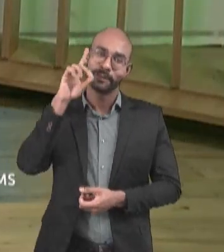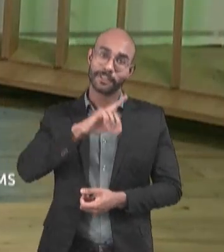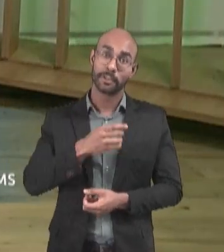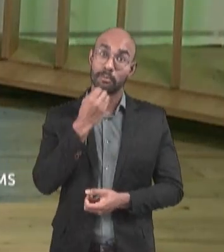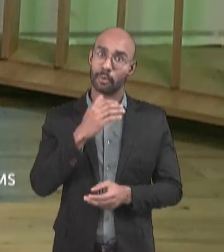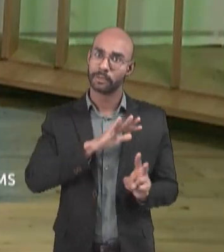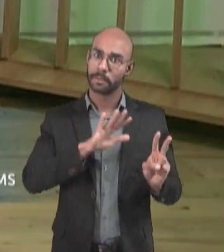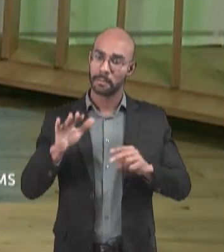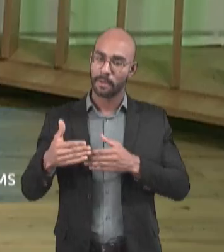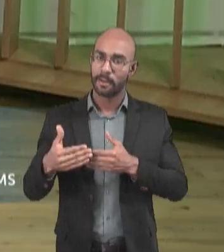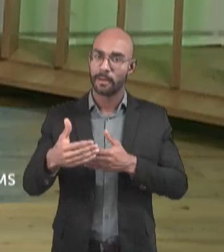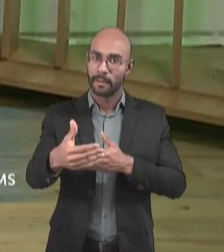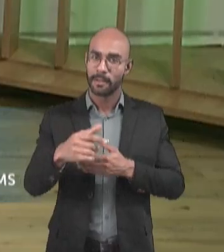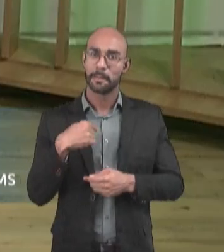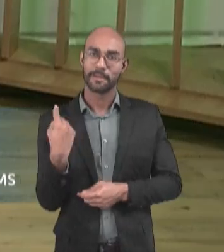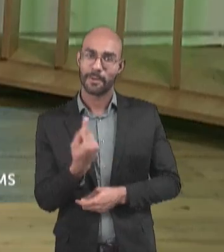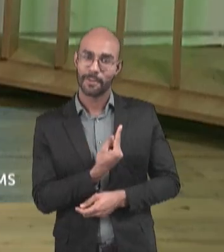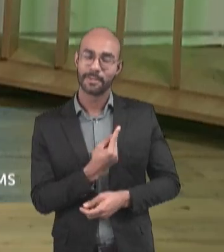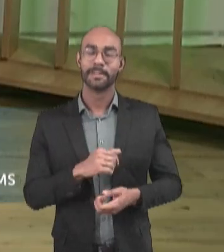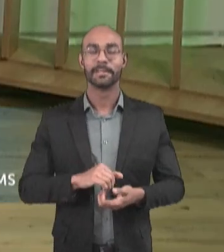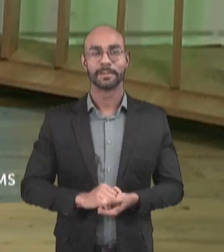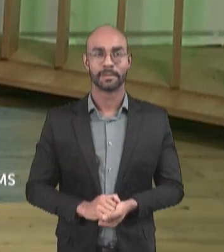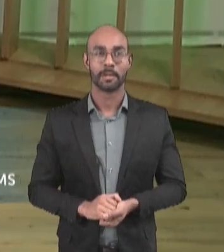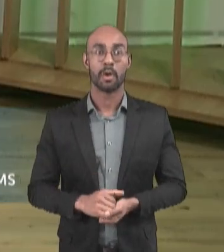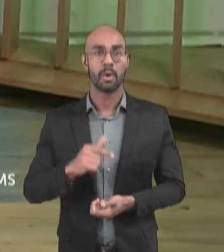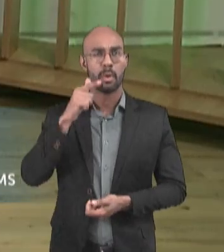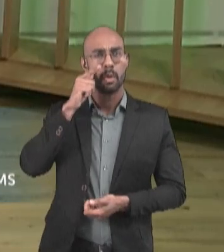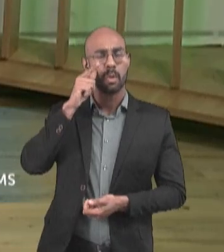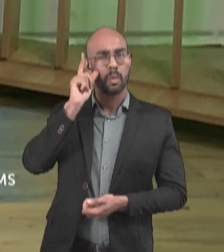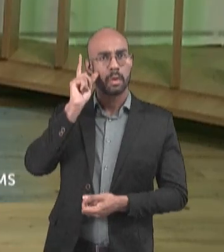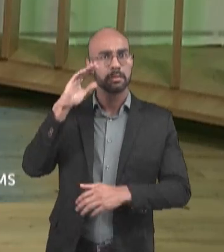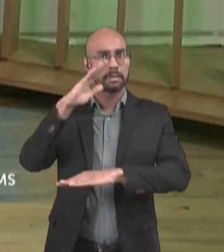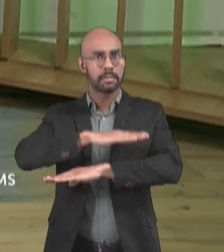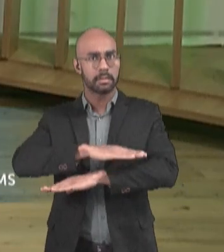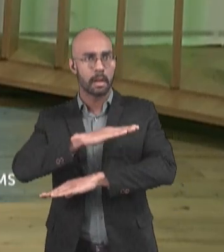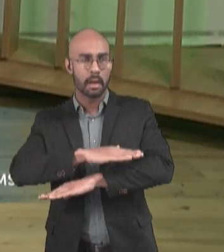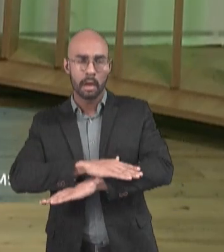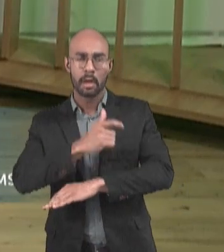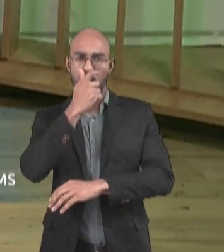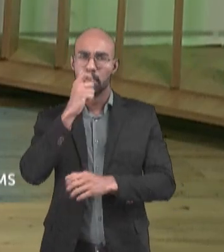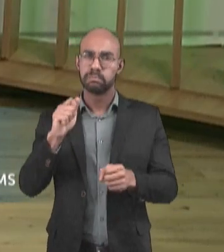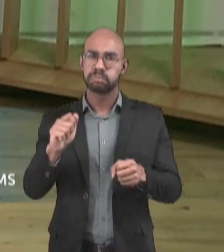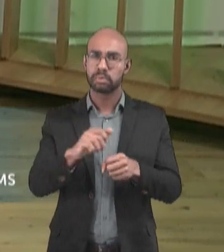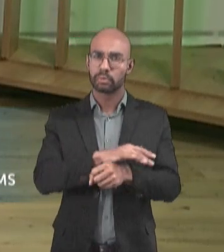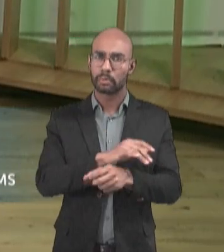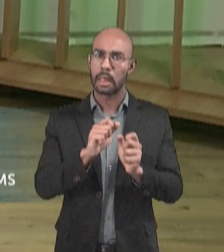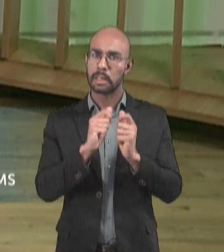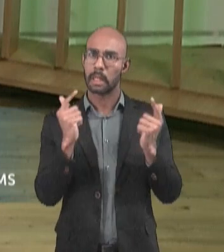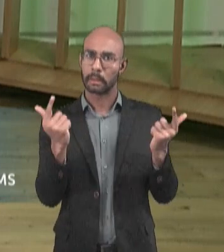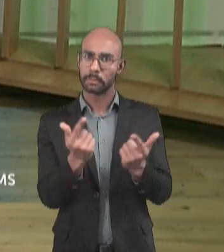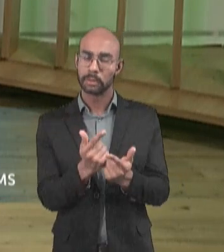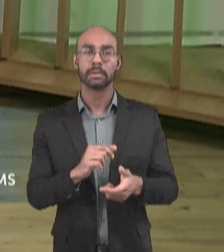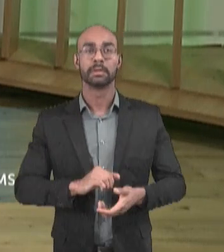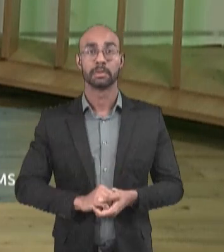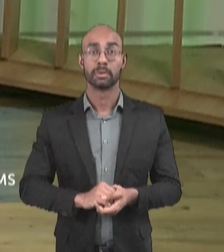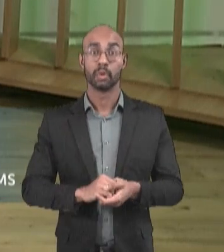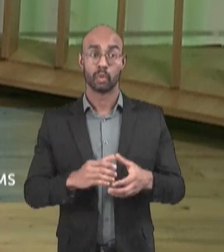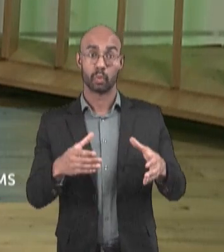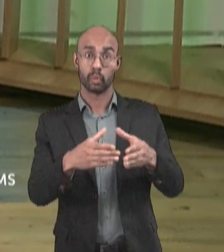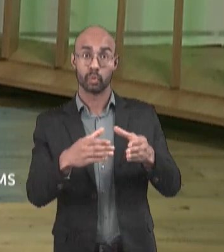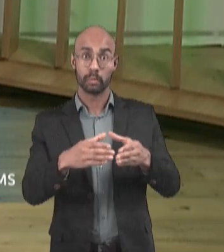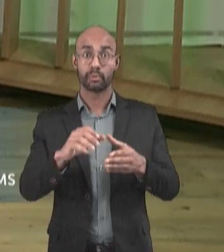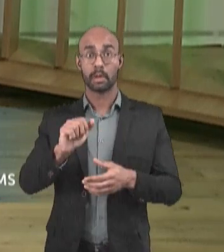boa semana para nós. Bom dia, Thiago. Ontem à tarde a casa estava muito cheia, né? Então, os agentes de